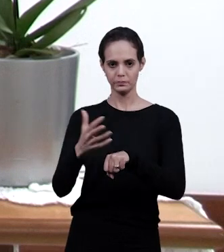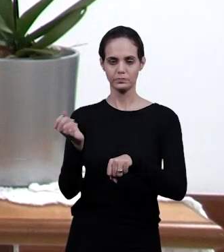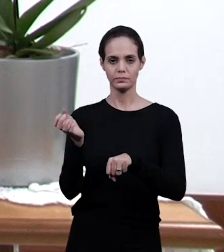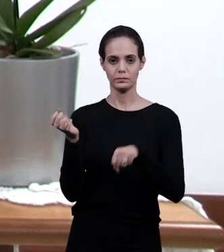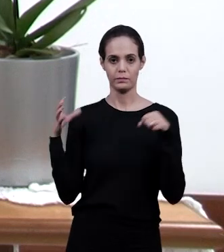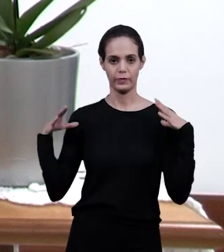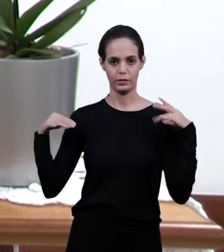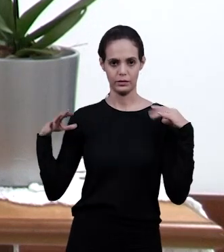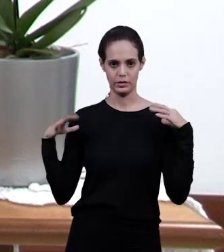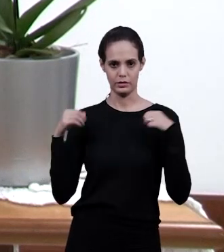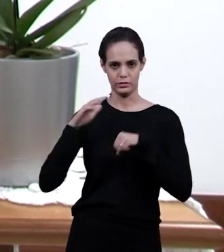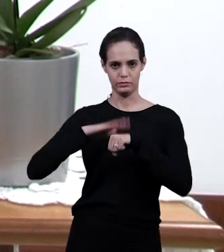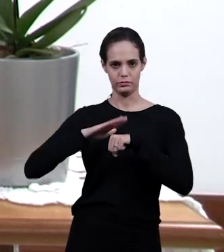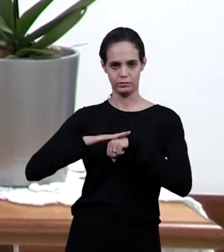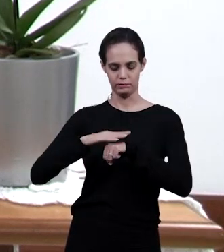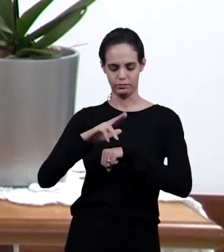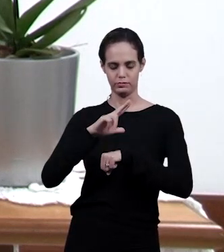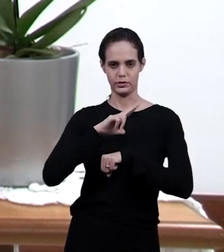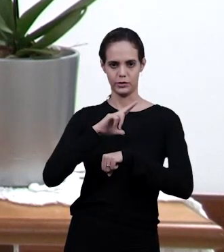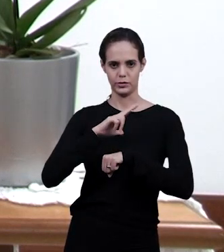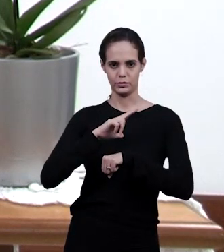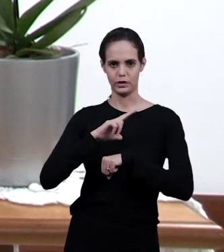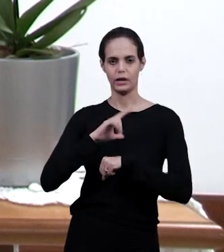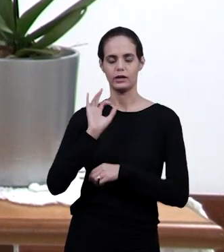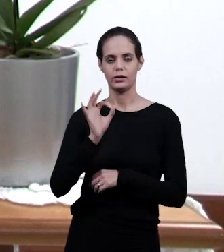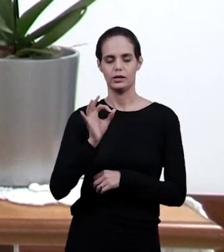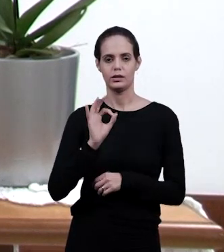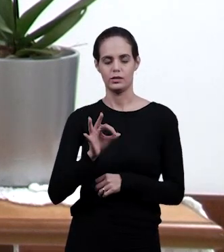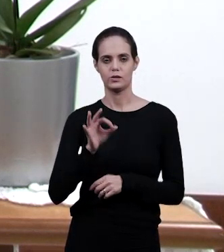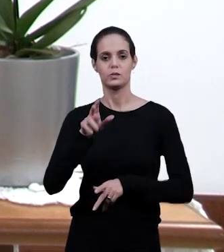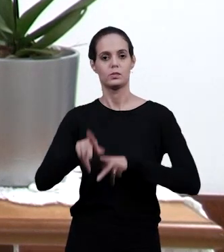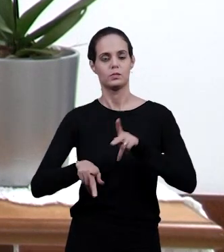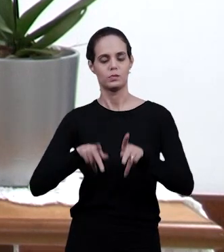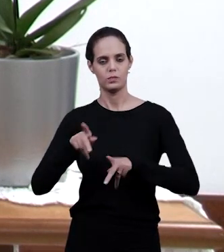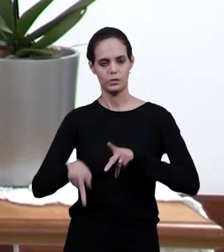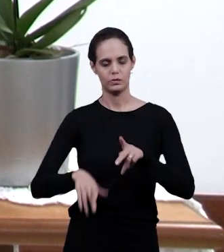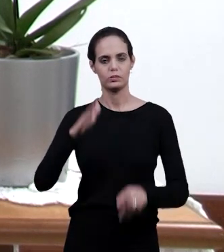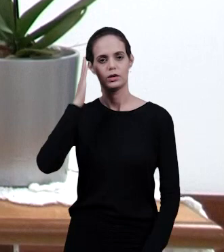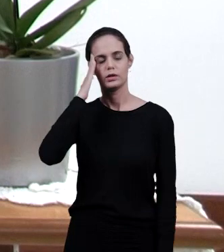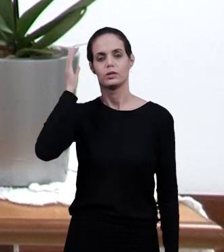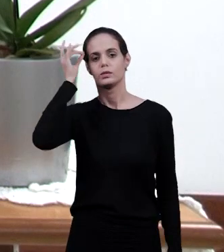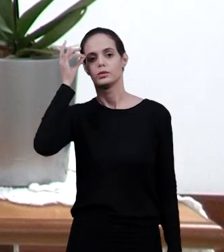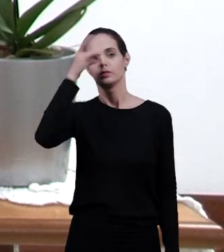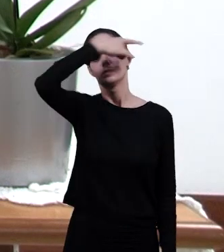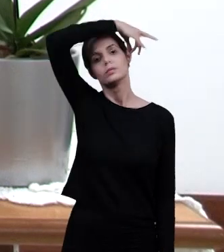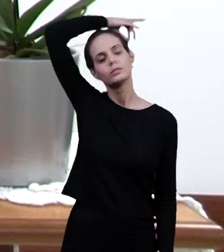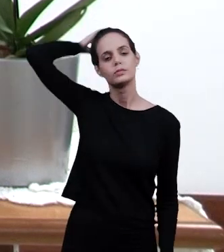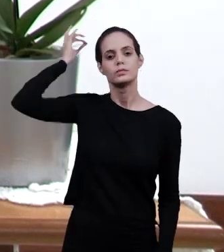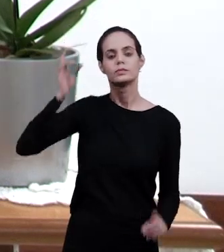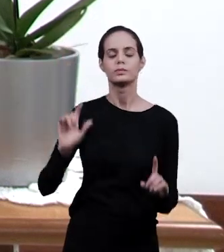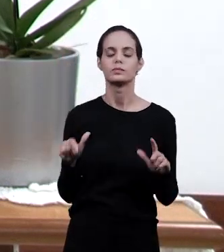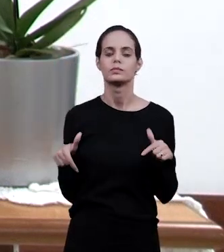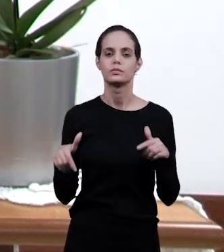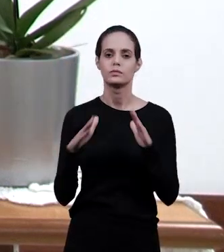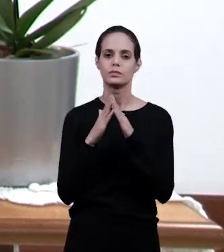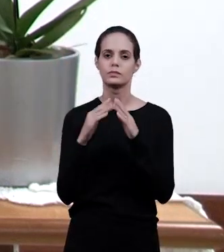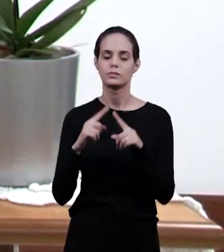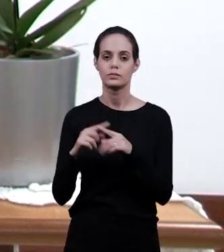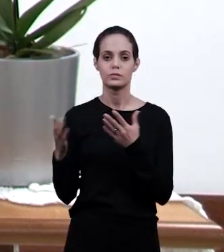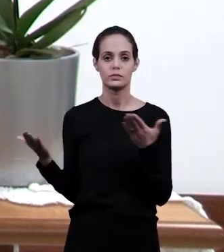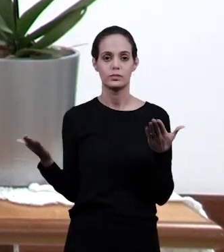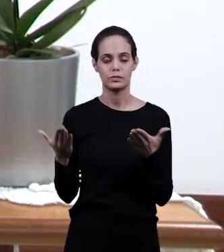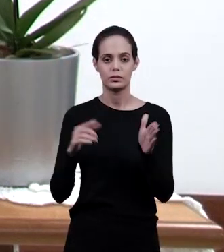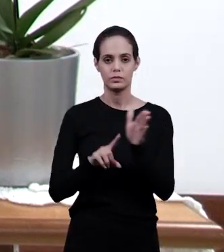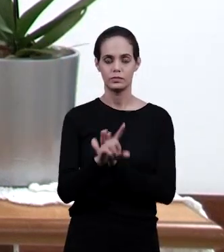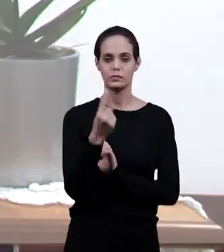muito bom. O nosso povo está entendendo o que o Espírito Santo está realizando no meio da sua igreja. Vamos agora à